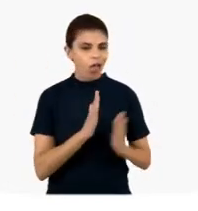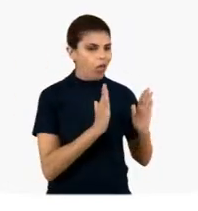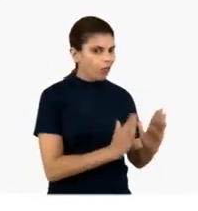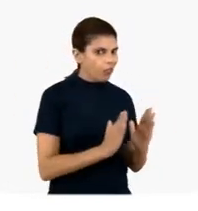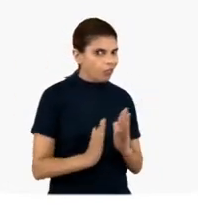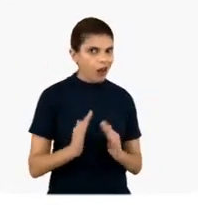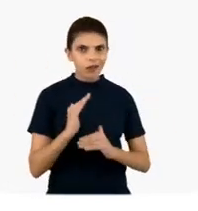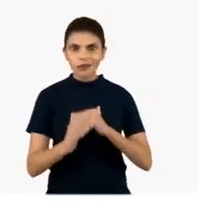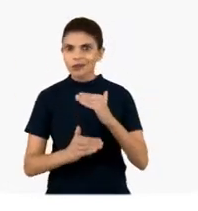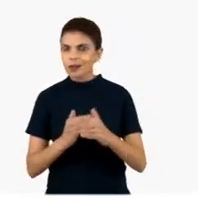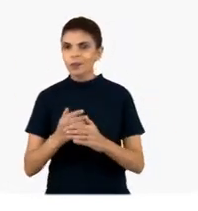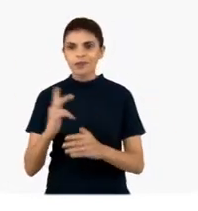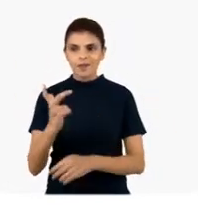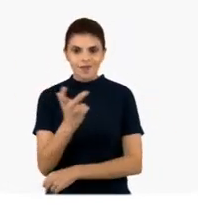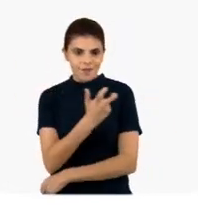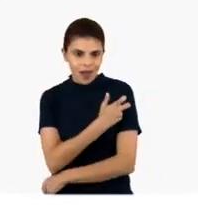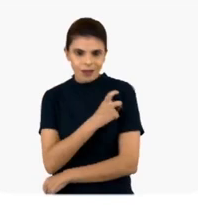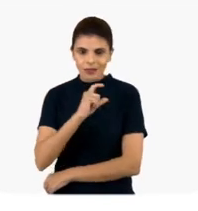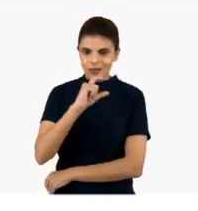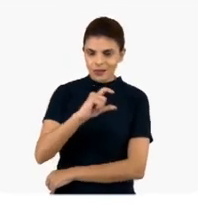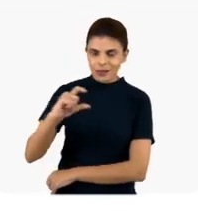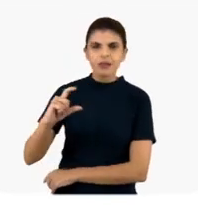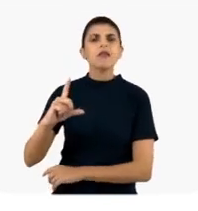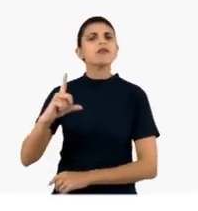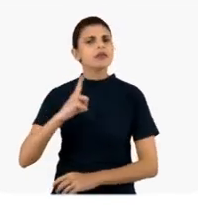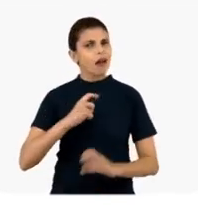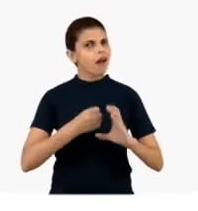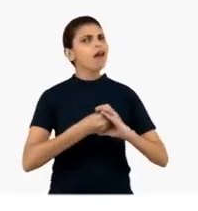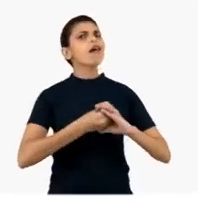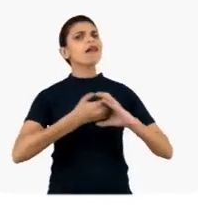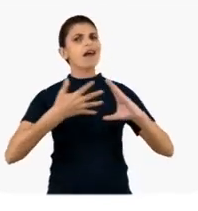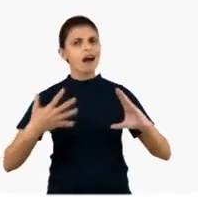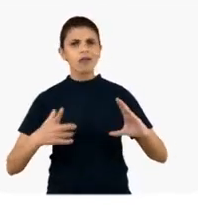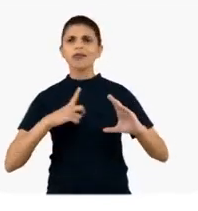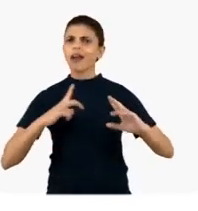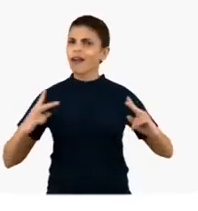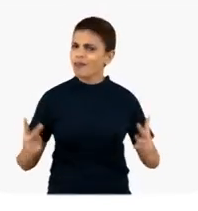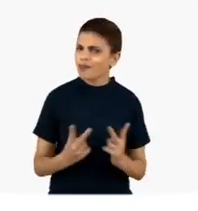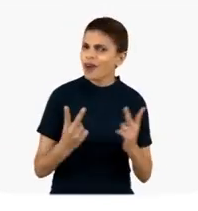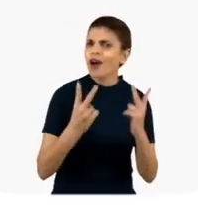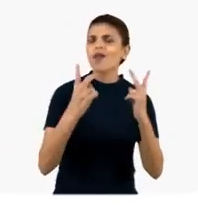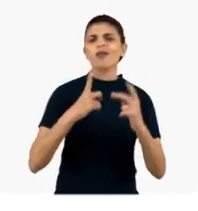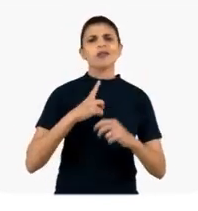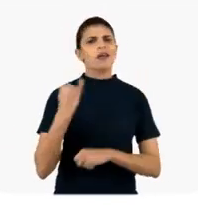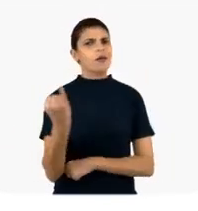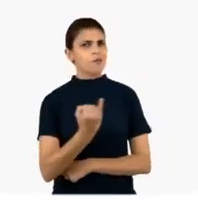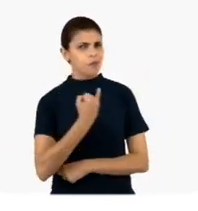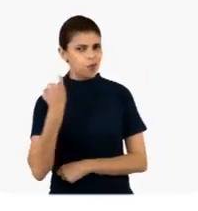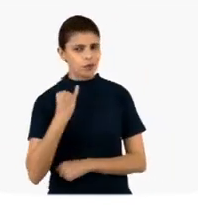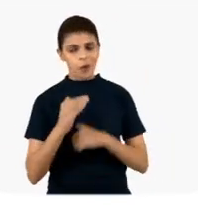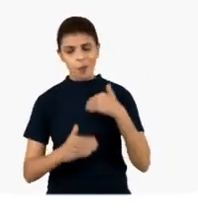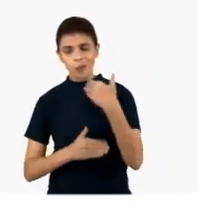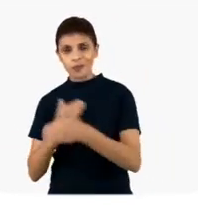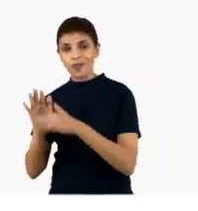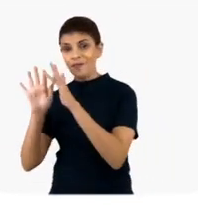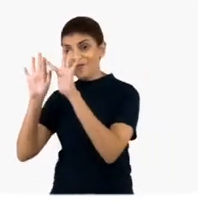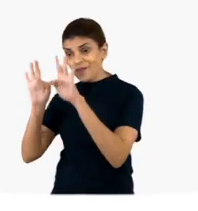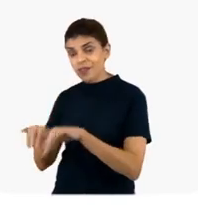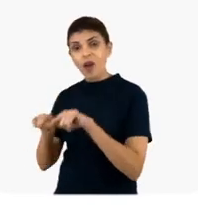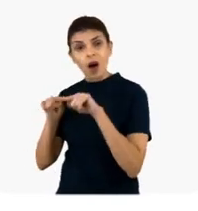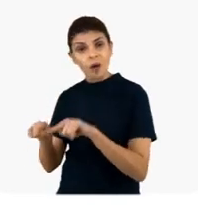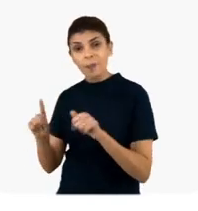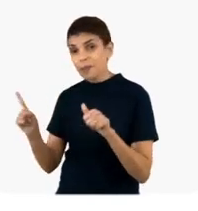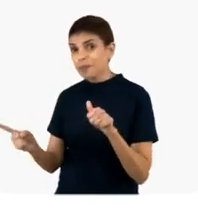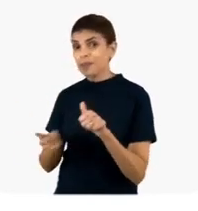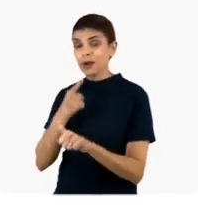etapas do desenvolvimento de um biofármaco têm uma característica, têm sua relevância, e o processamento final é uma delas. A